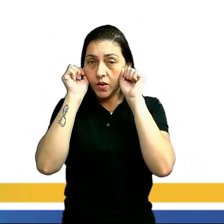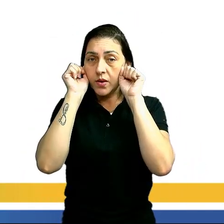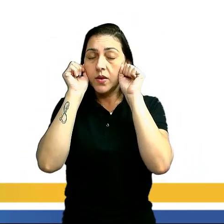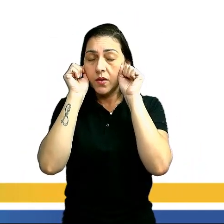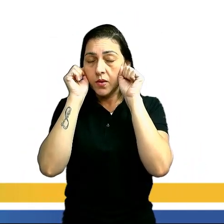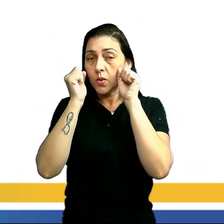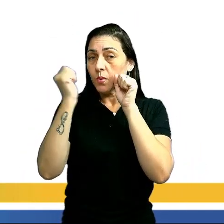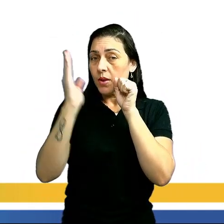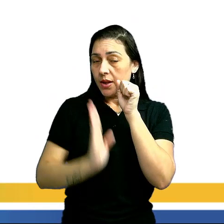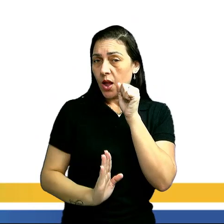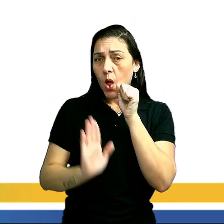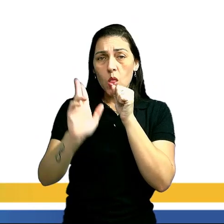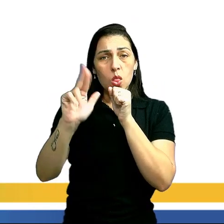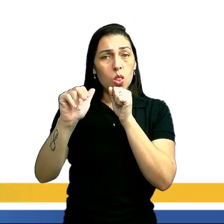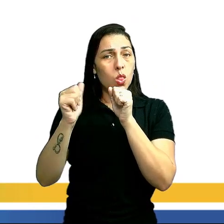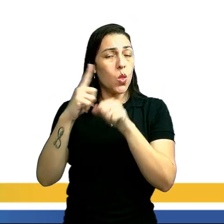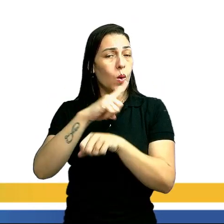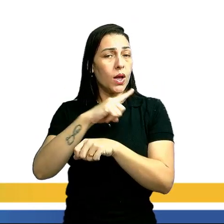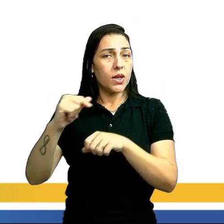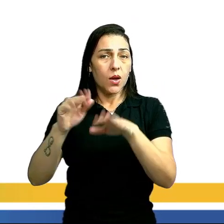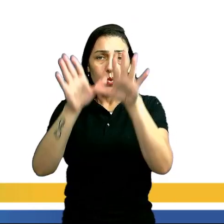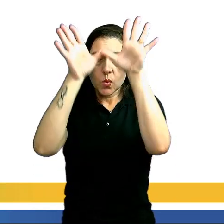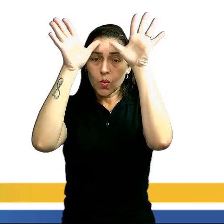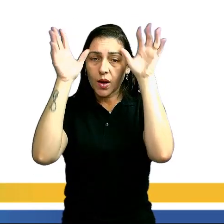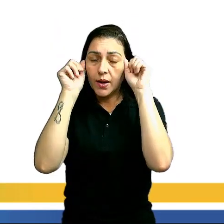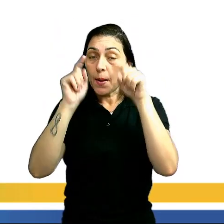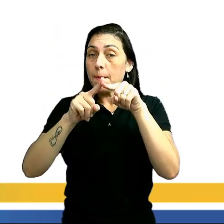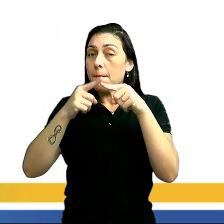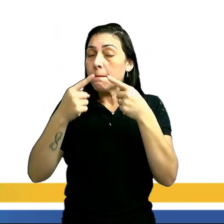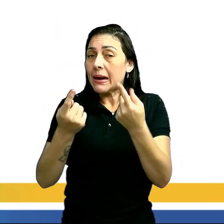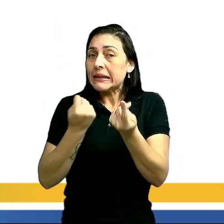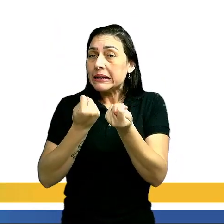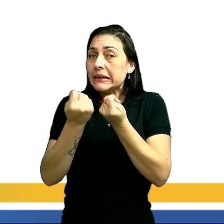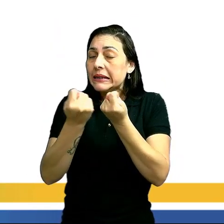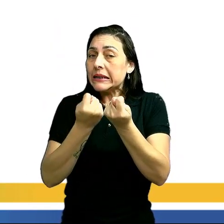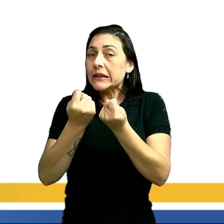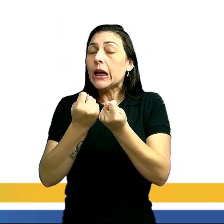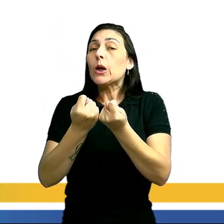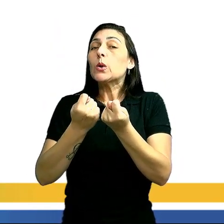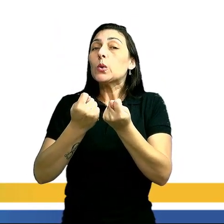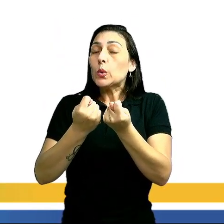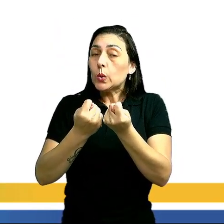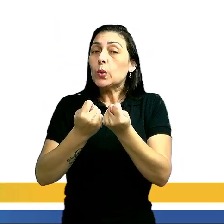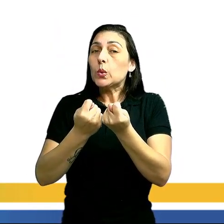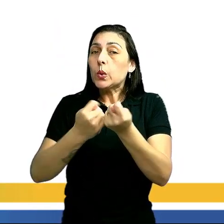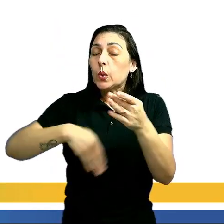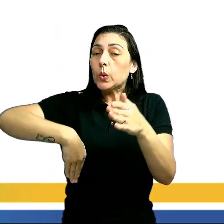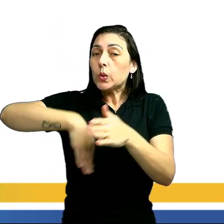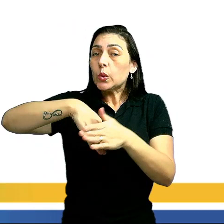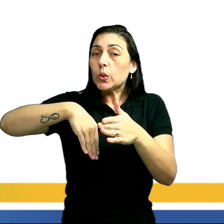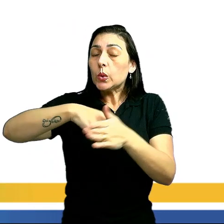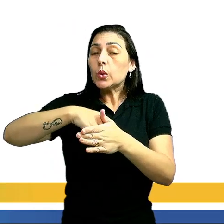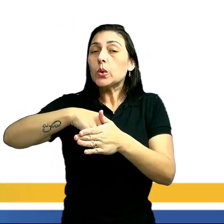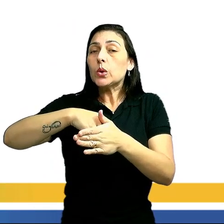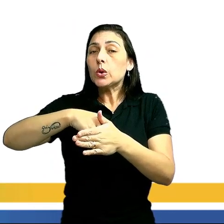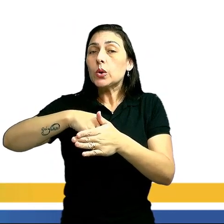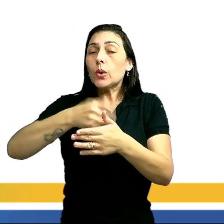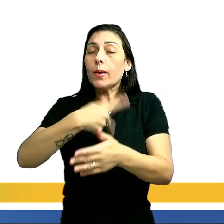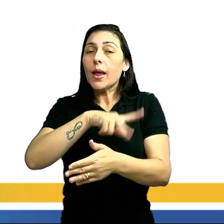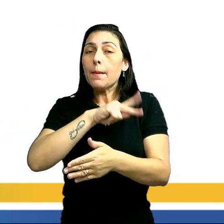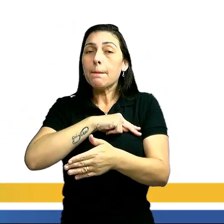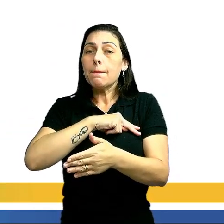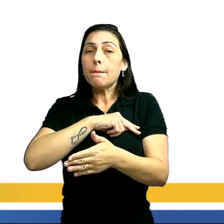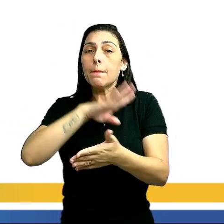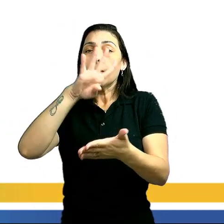do Brasil, e nunca saiu de lá do Acre, mas torce pelo um time da Espanha chamado Barcelona. Por